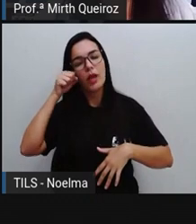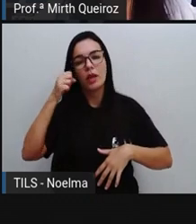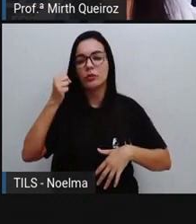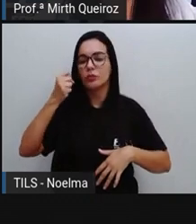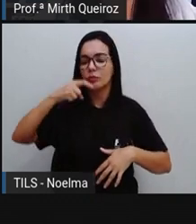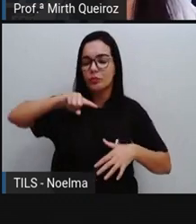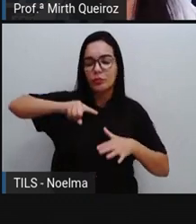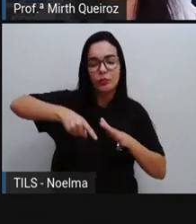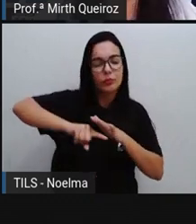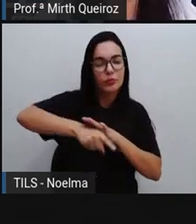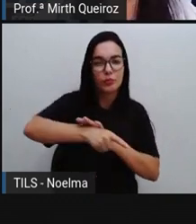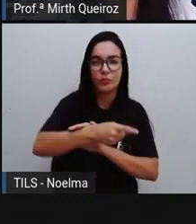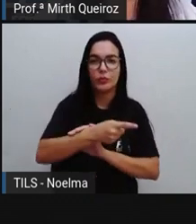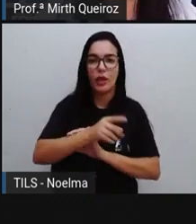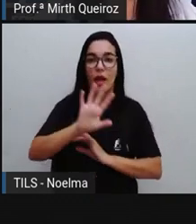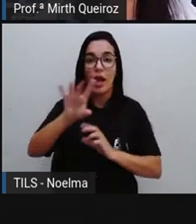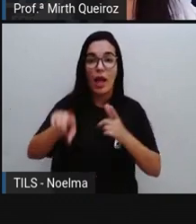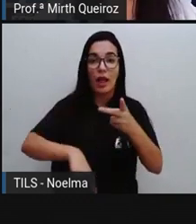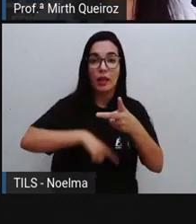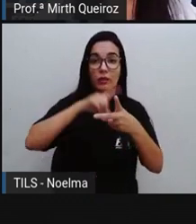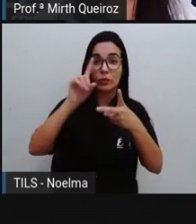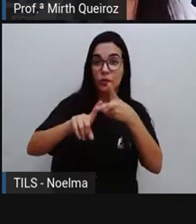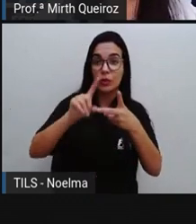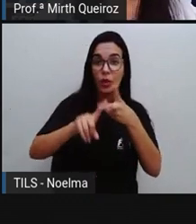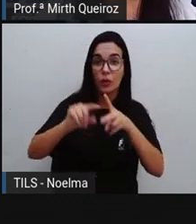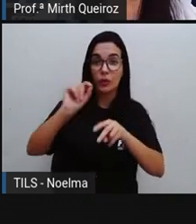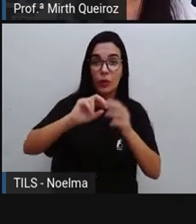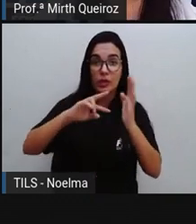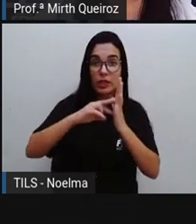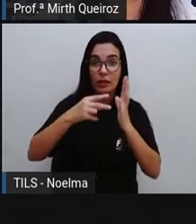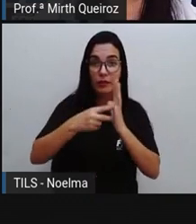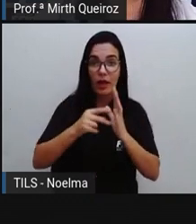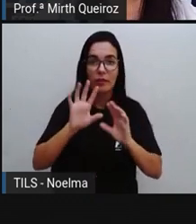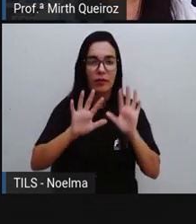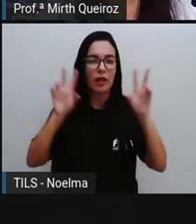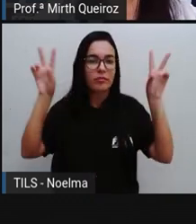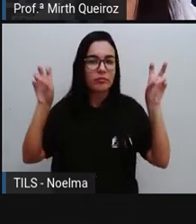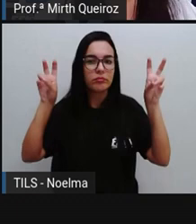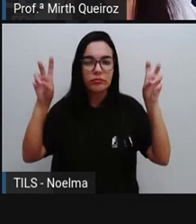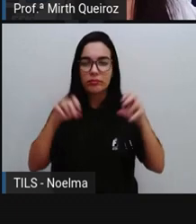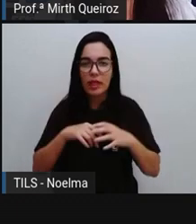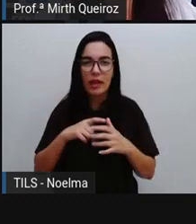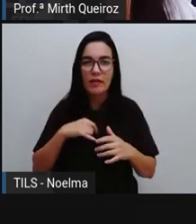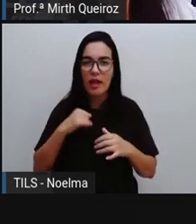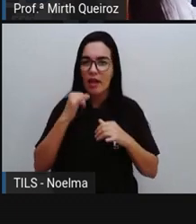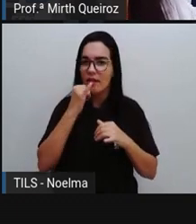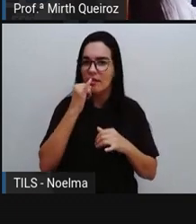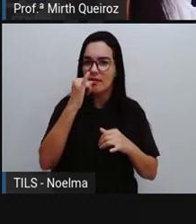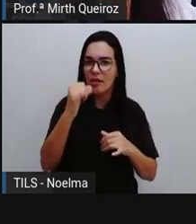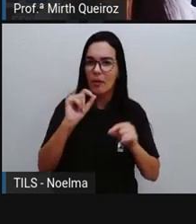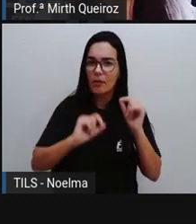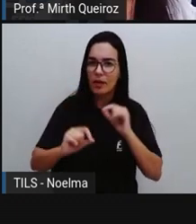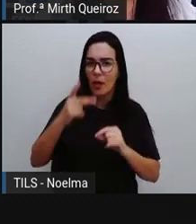profundo. E nós temos o segundo significado, que é o significado figurado. Dizemos que uma pessoa